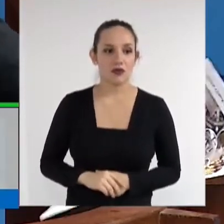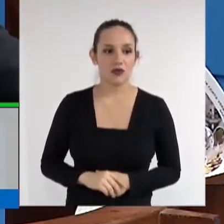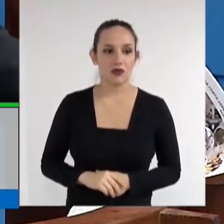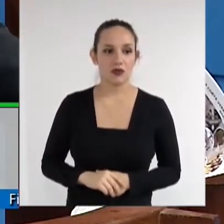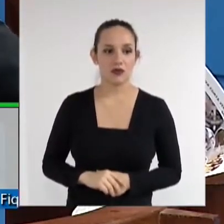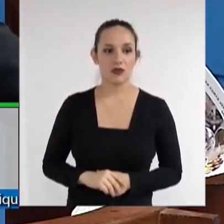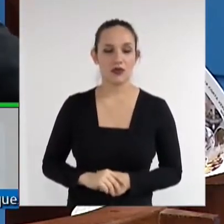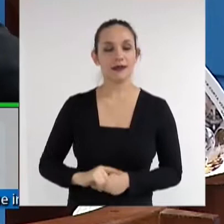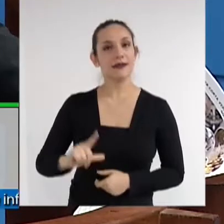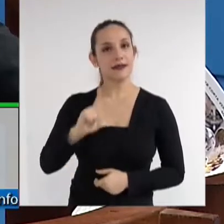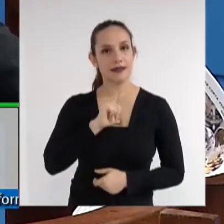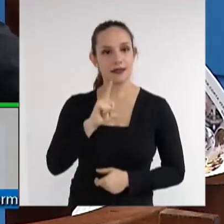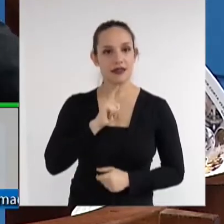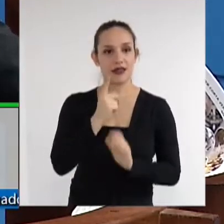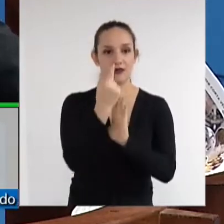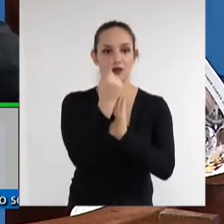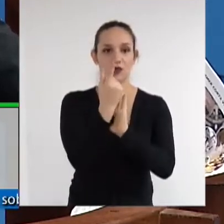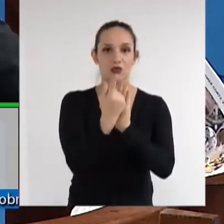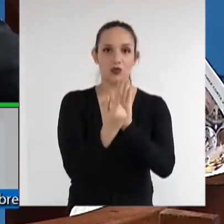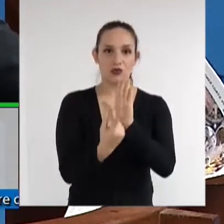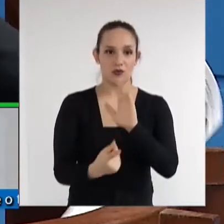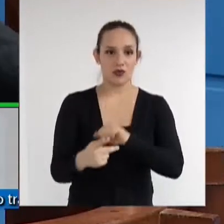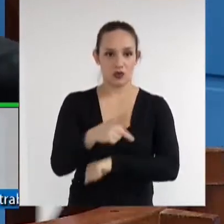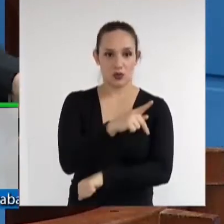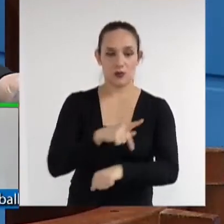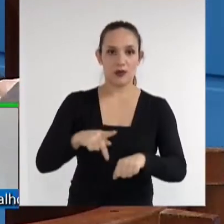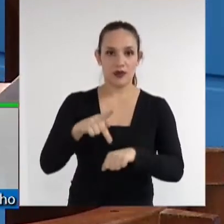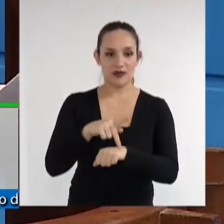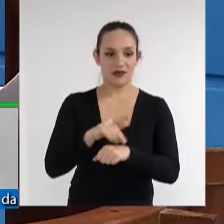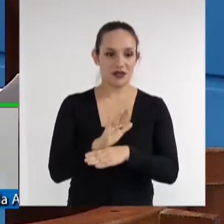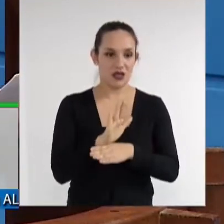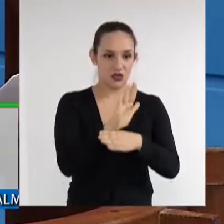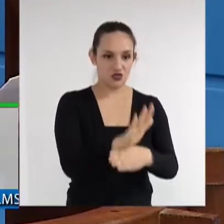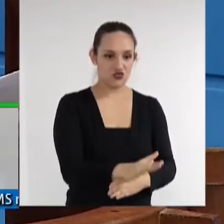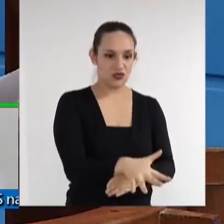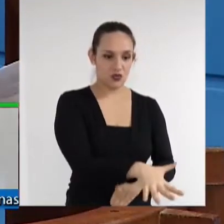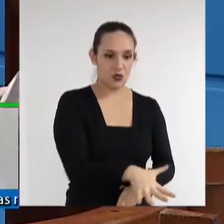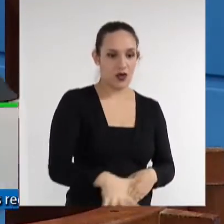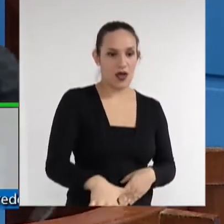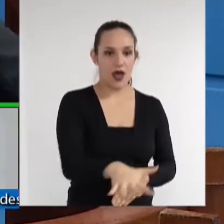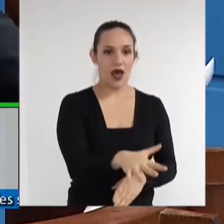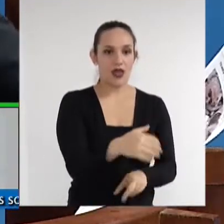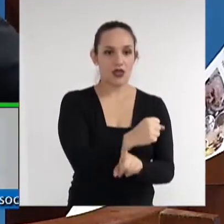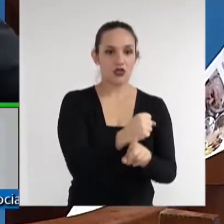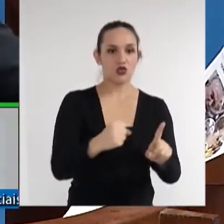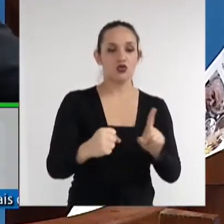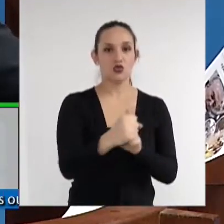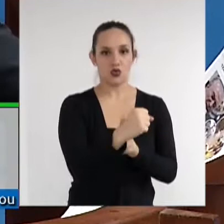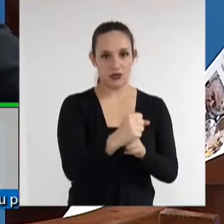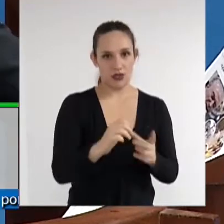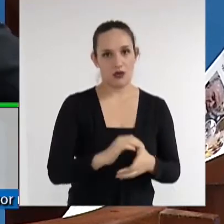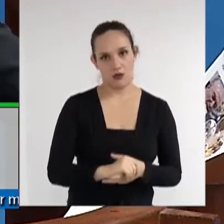no orçamento da União nas áreas sociais.